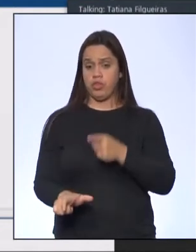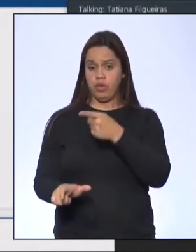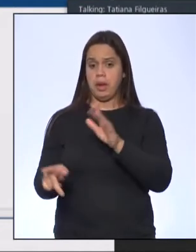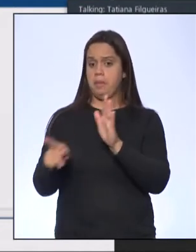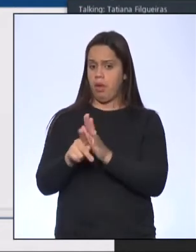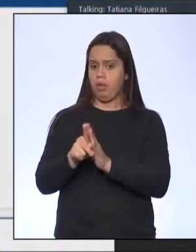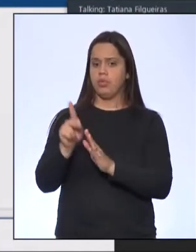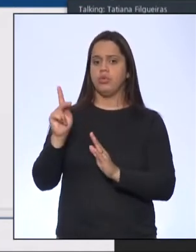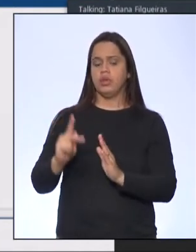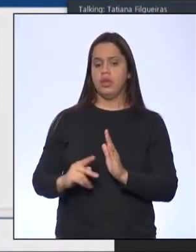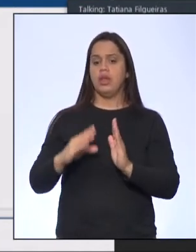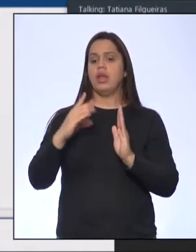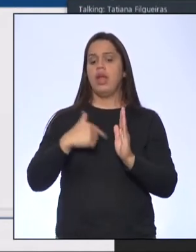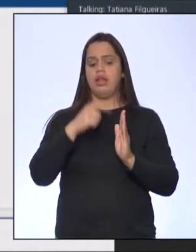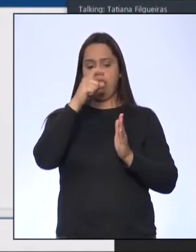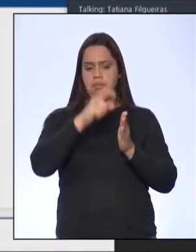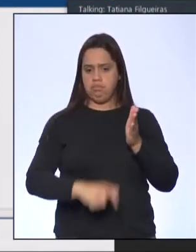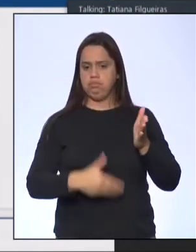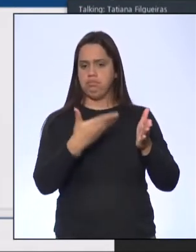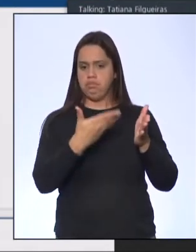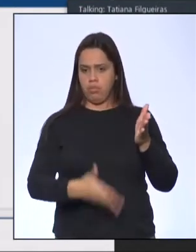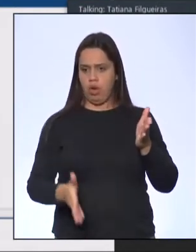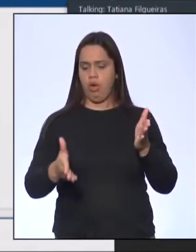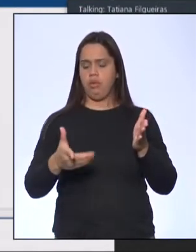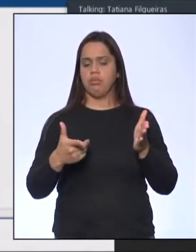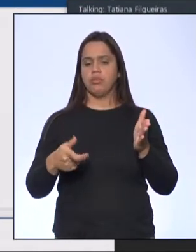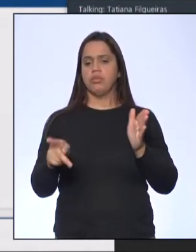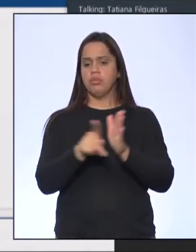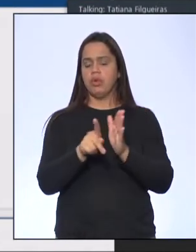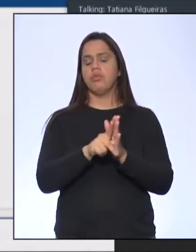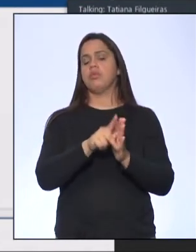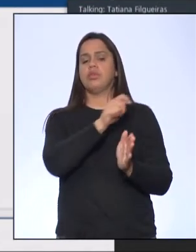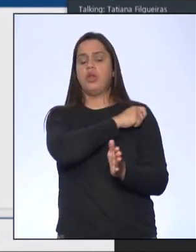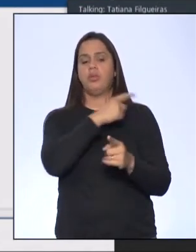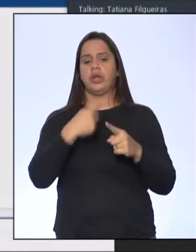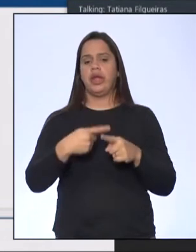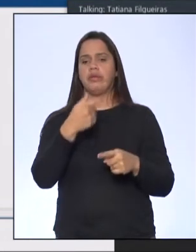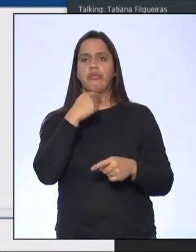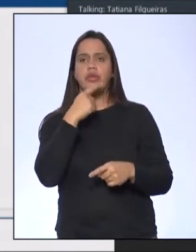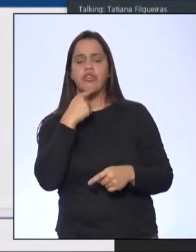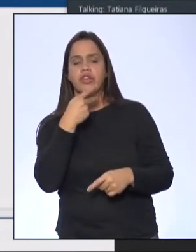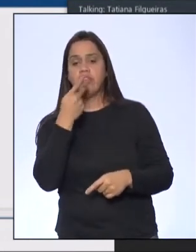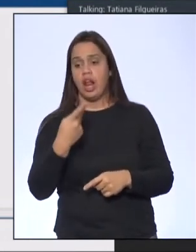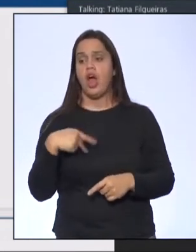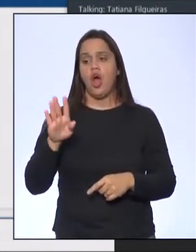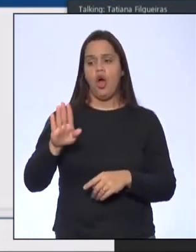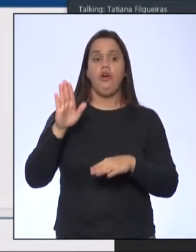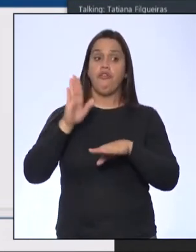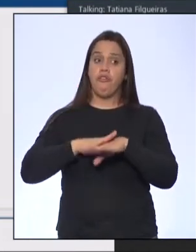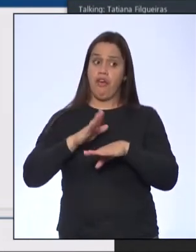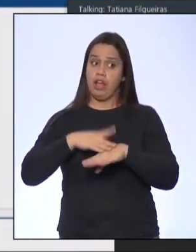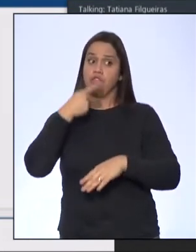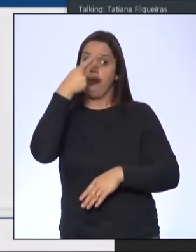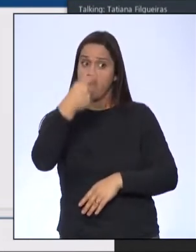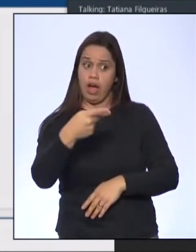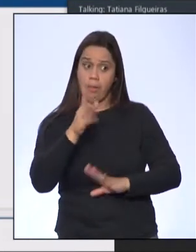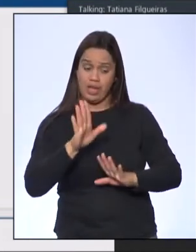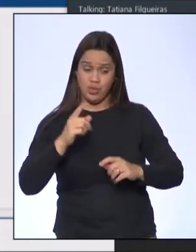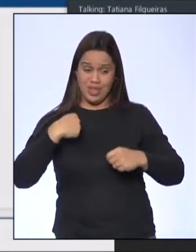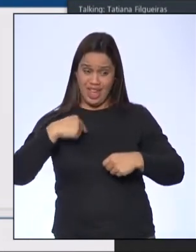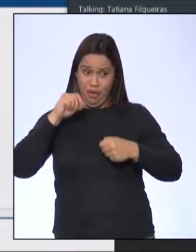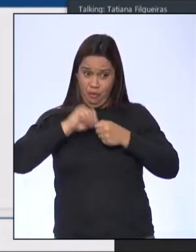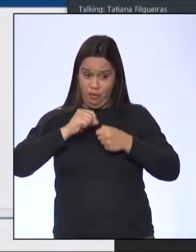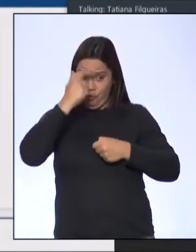falei, não adianta você falar, faça o que eu falo, mas não faça o que eu faço, né? Então, é importante que as competências socioemocionais